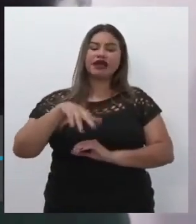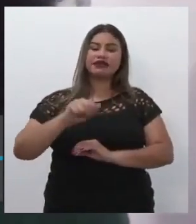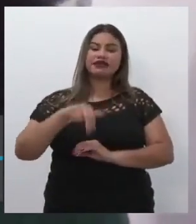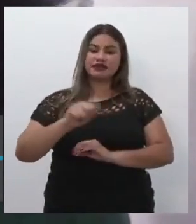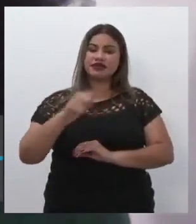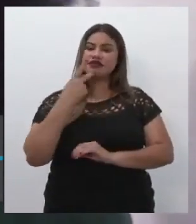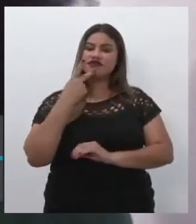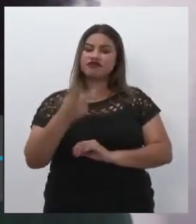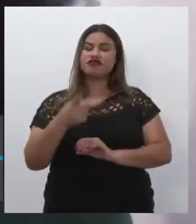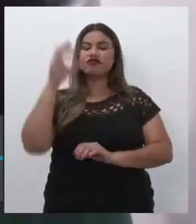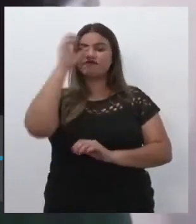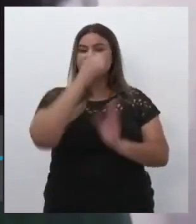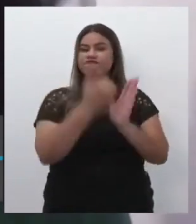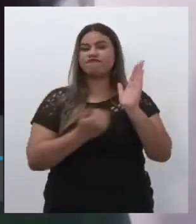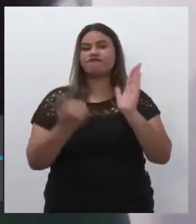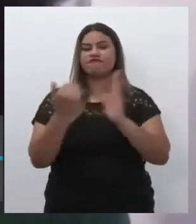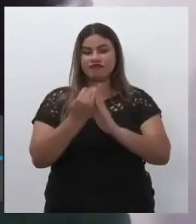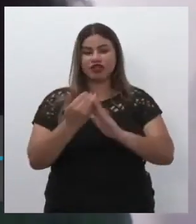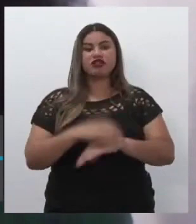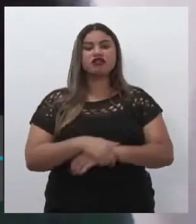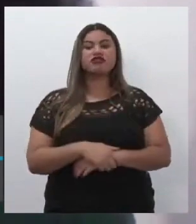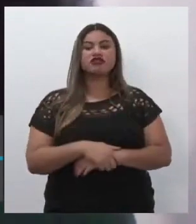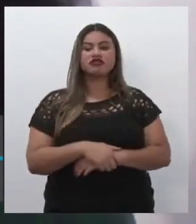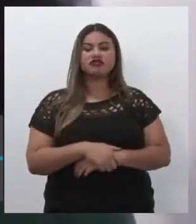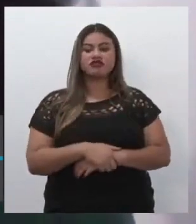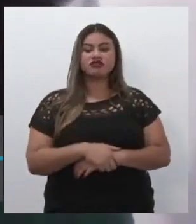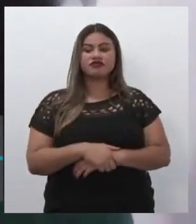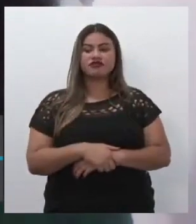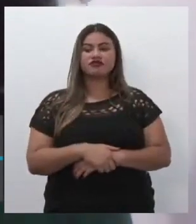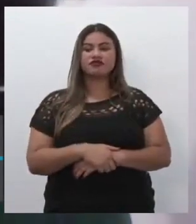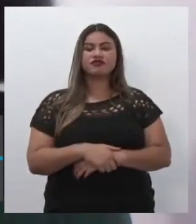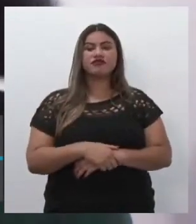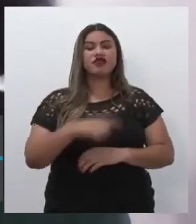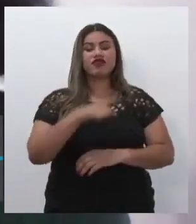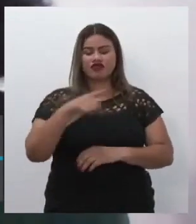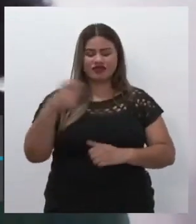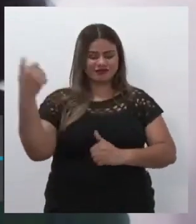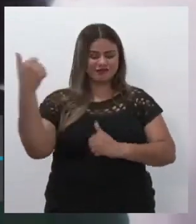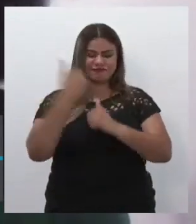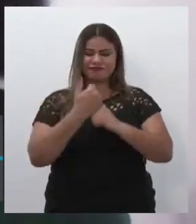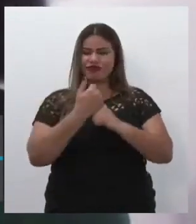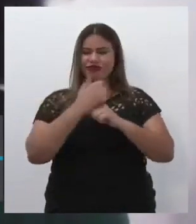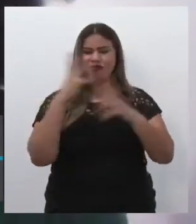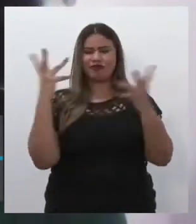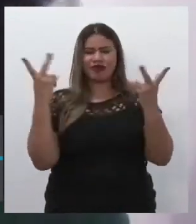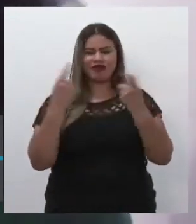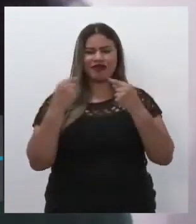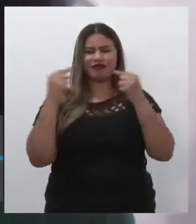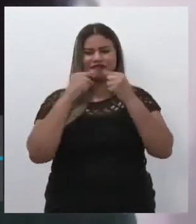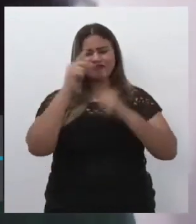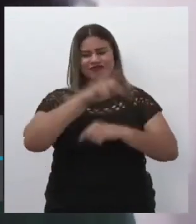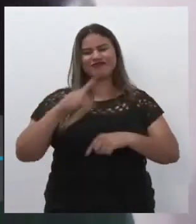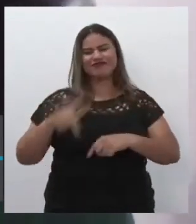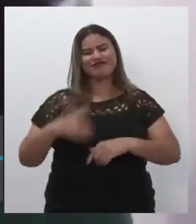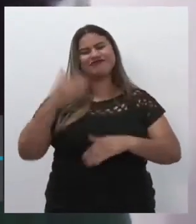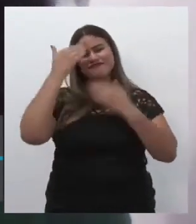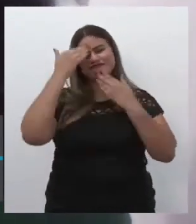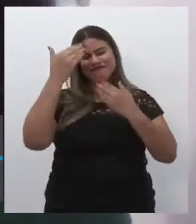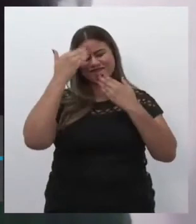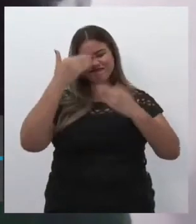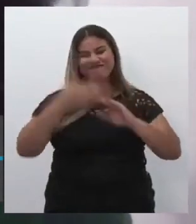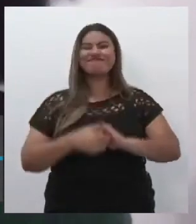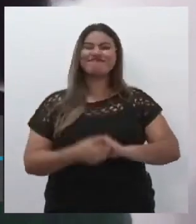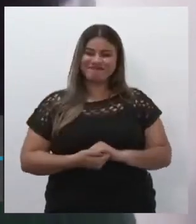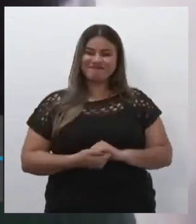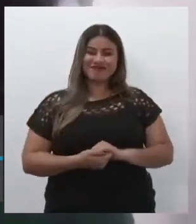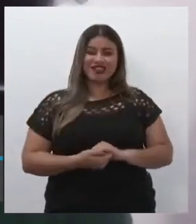com mais aprendizado, vocês dão um apoio maravilhoso aos professores. Muito obrigada, professora. Essa